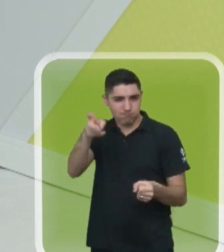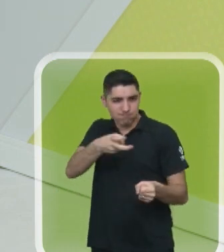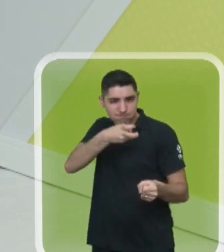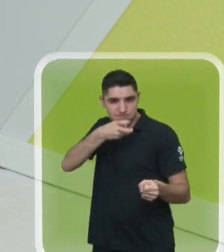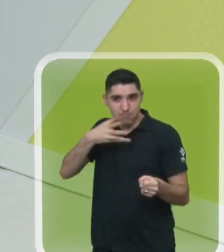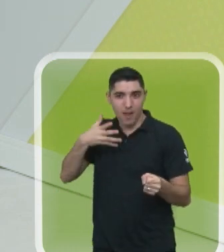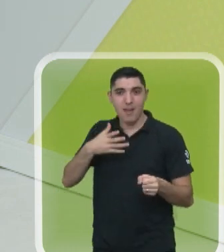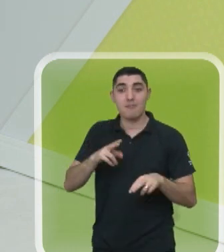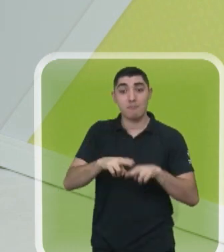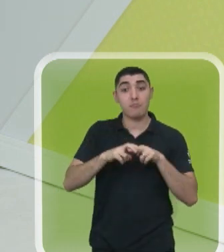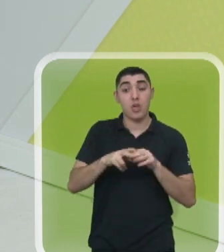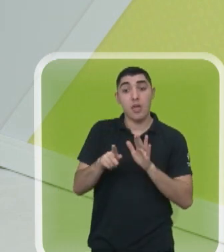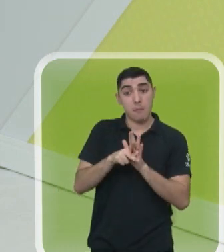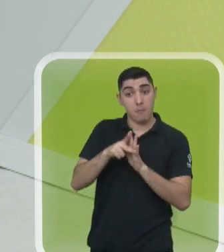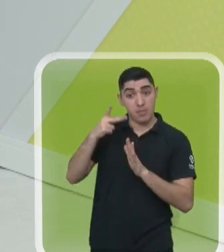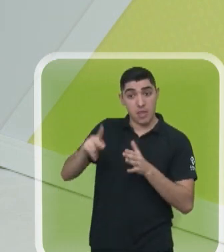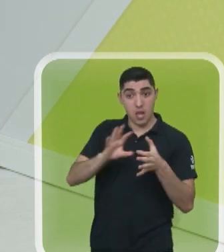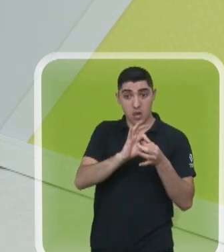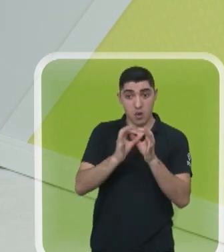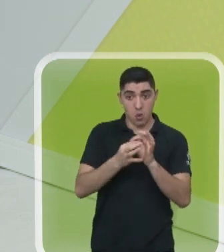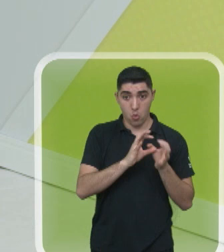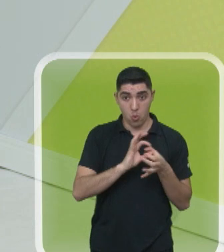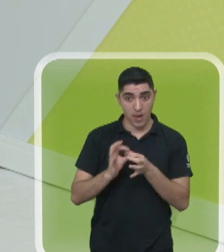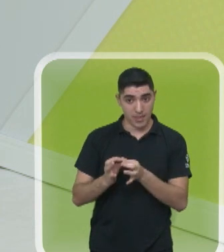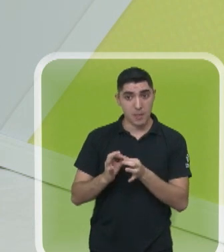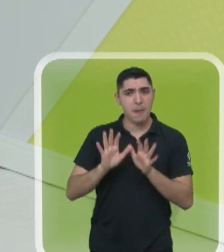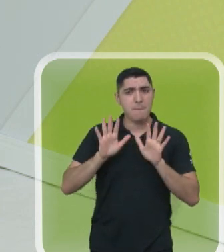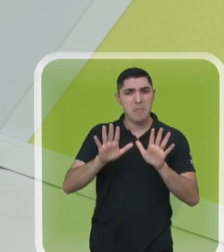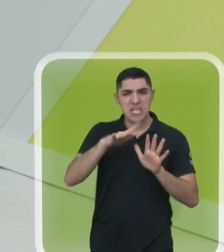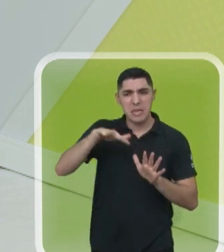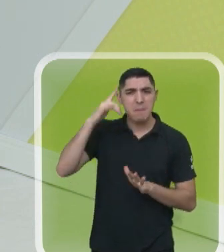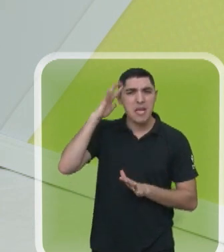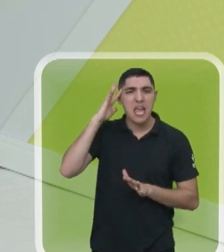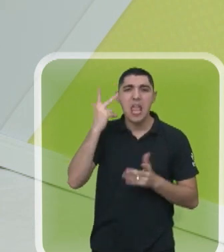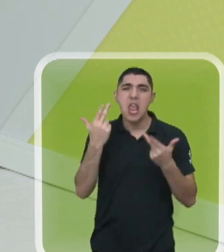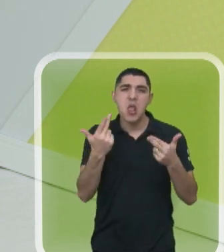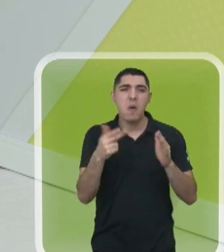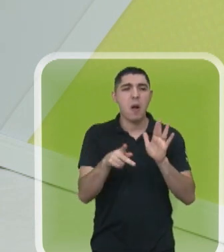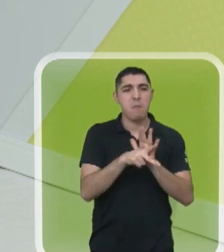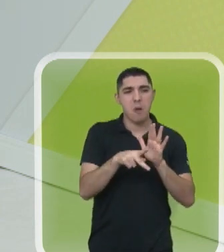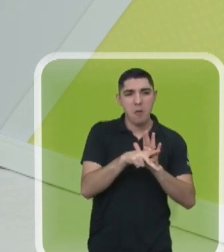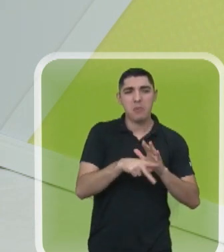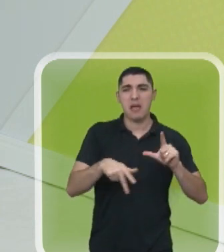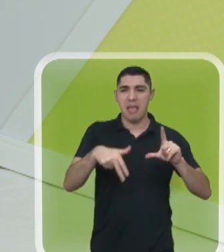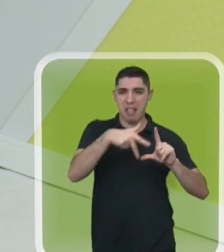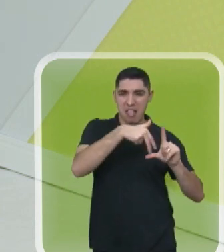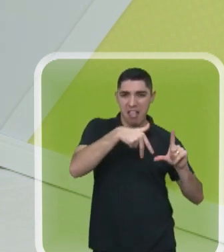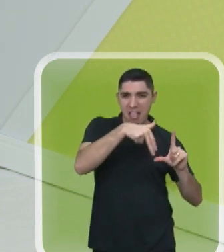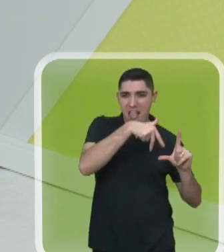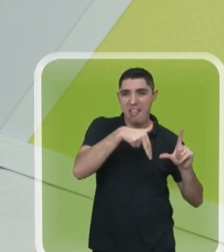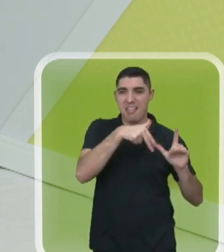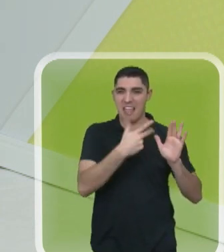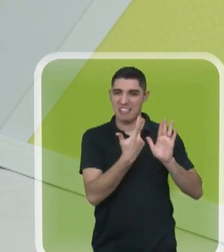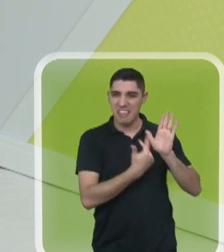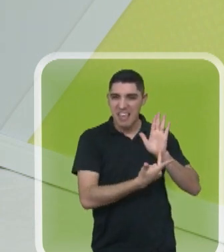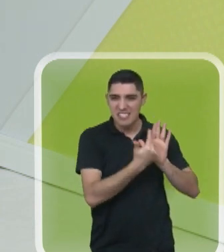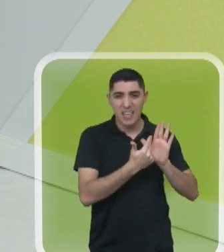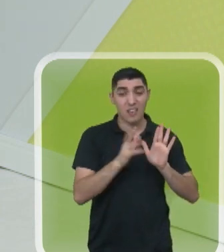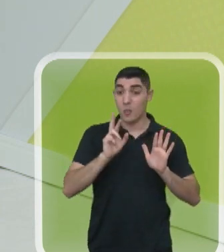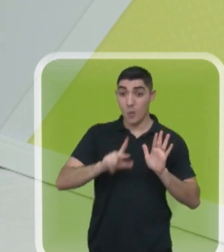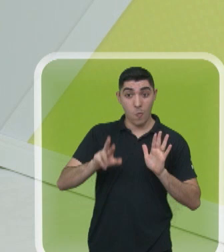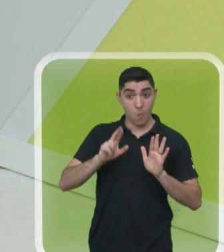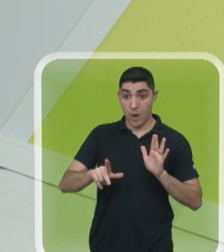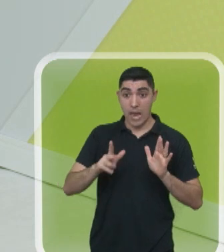arco é uma modalidade olímpica e não é como a gente vê nos desenhos animados ou filmes, tem aqueles índiozinhos, né, que saem correndo, puxa a flecha e tal. Não é assim